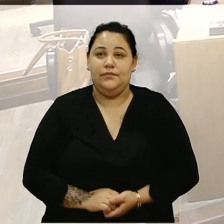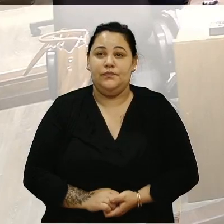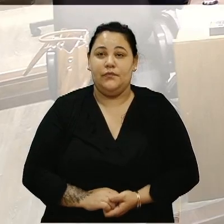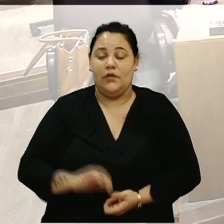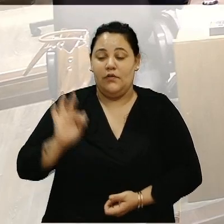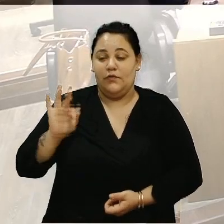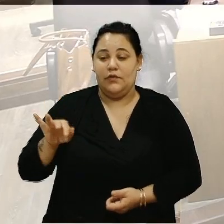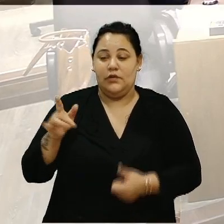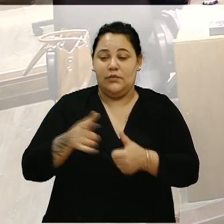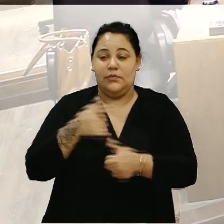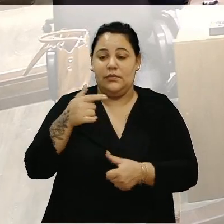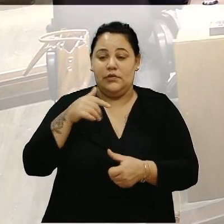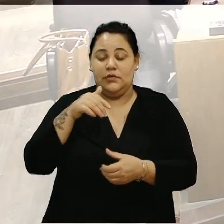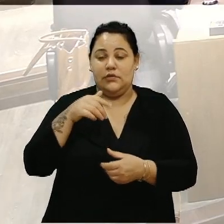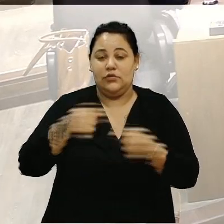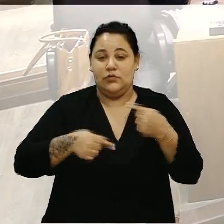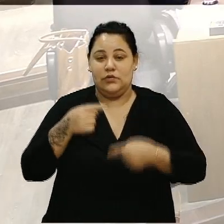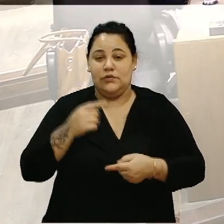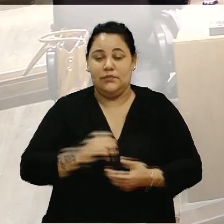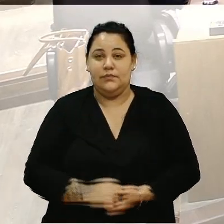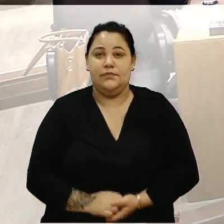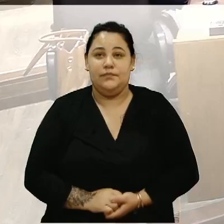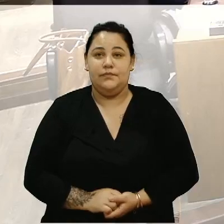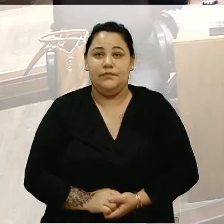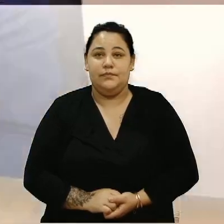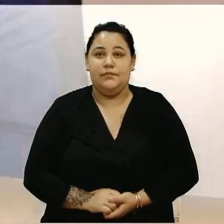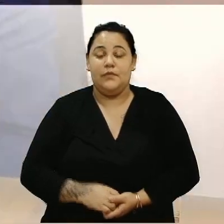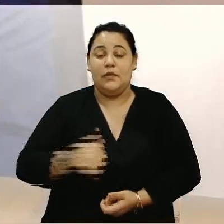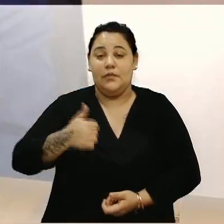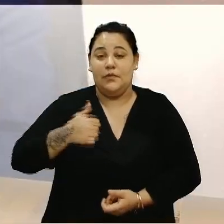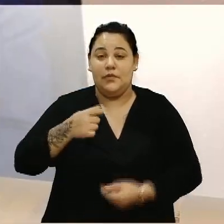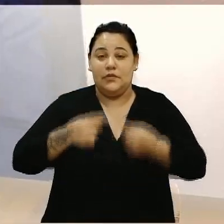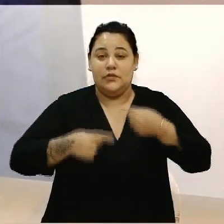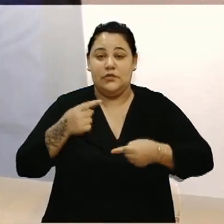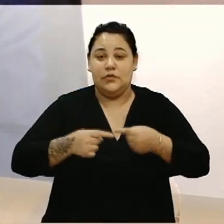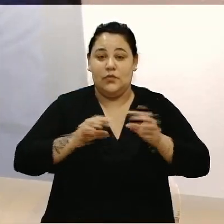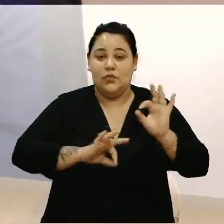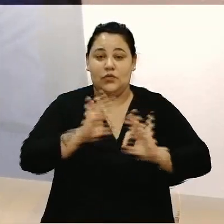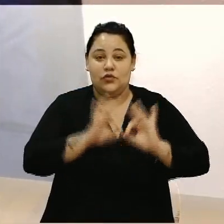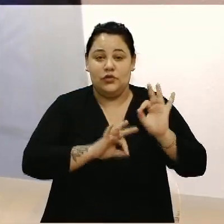Encerrada a primeira discussão. Em primeira discussão, o projeto de resolução número